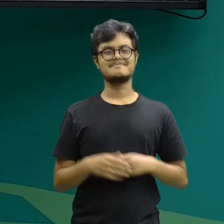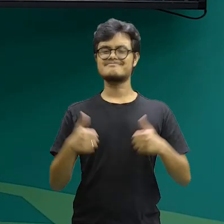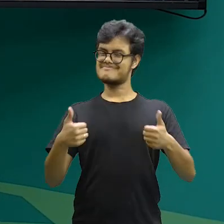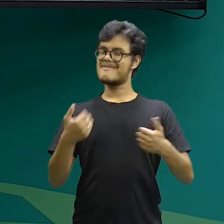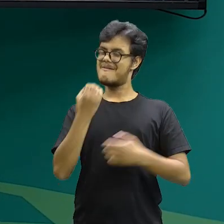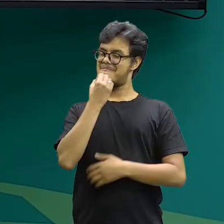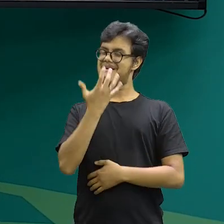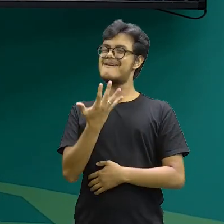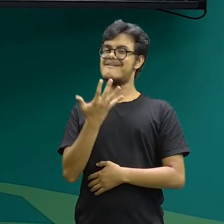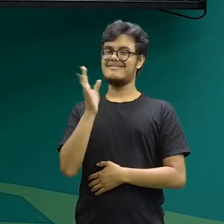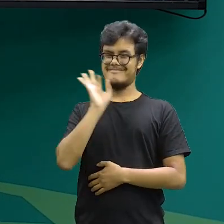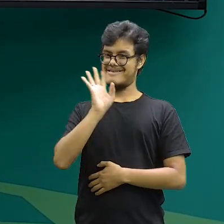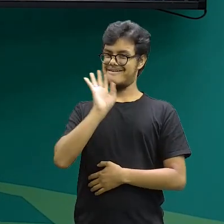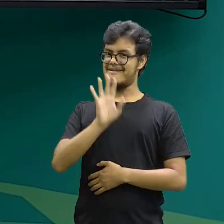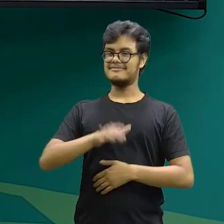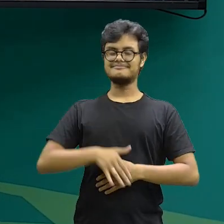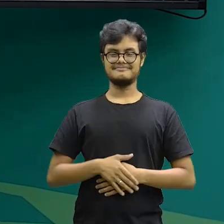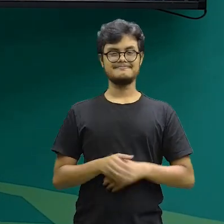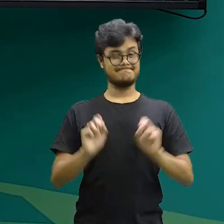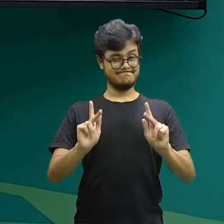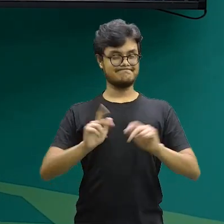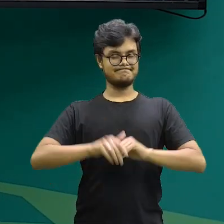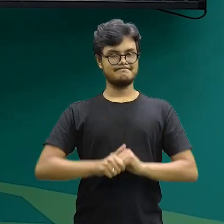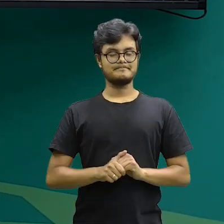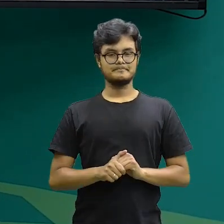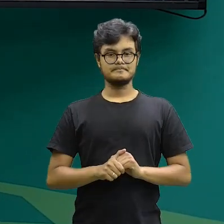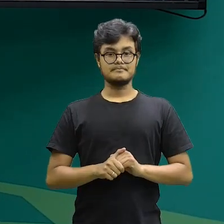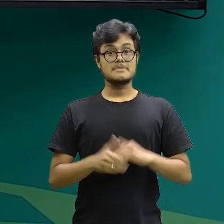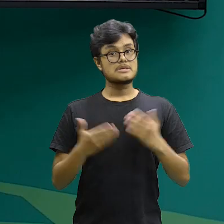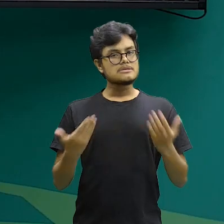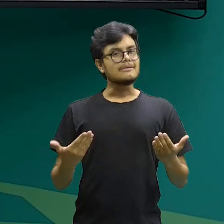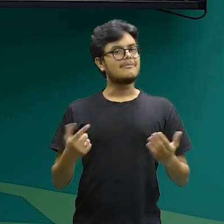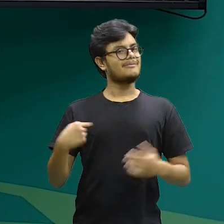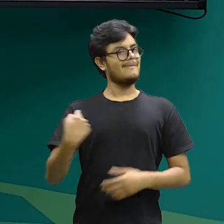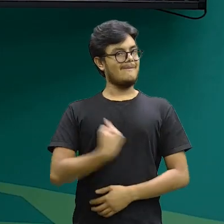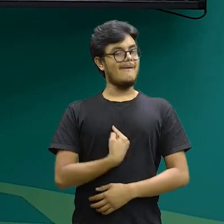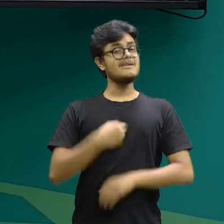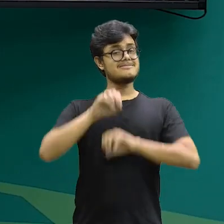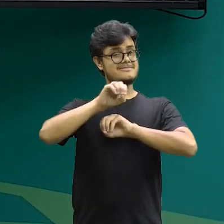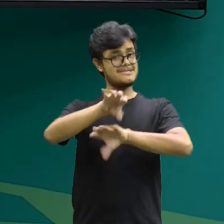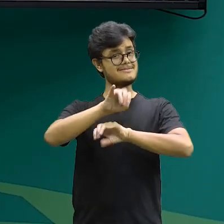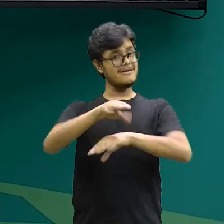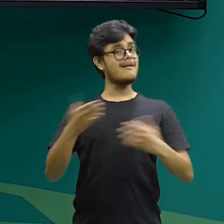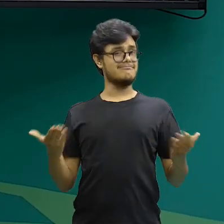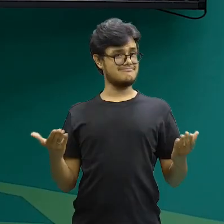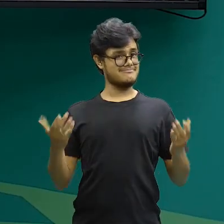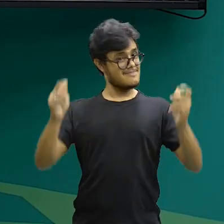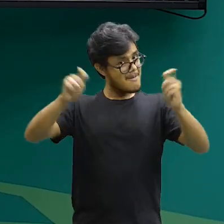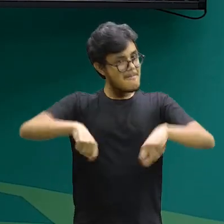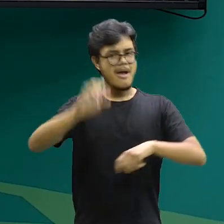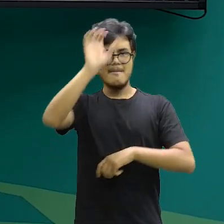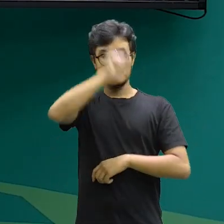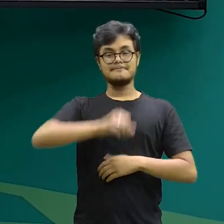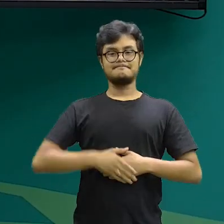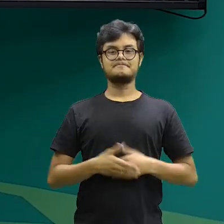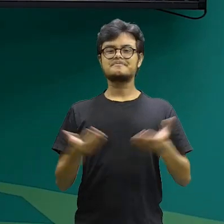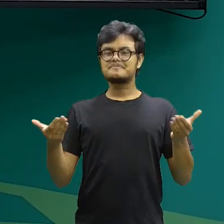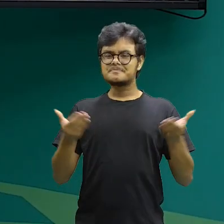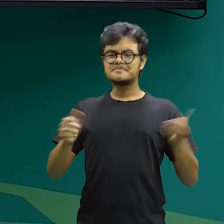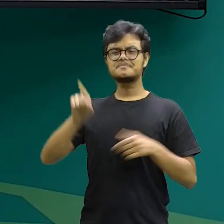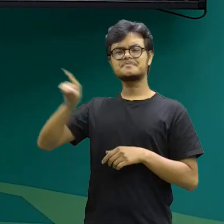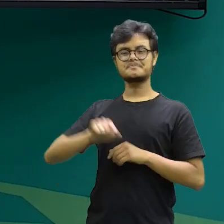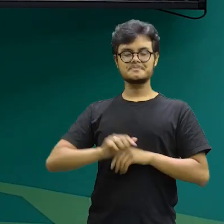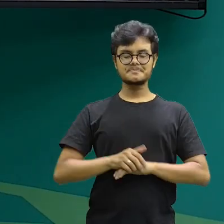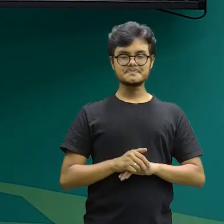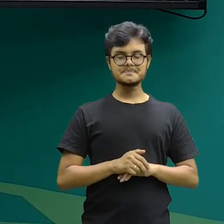é muito bom, isso é ótimo dentro da biologia. Aprenda, estamos aqui para ensinar você. Beleza? Vamos viajar agora?